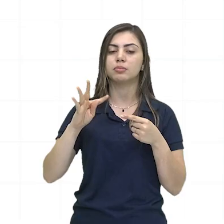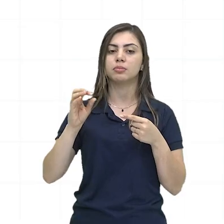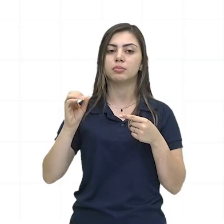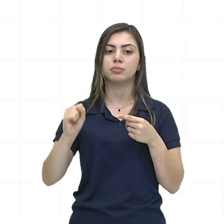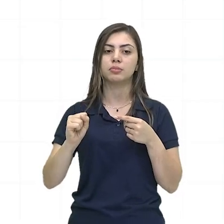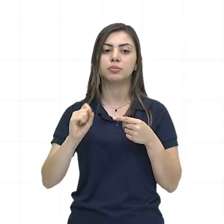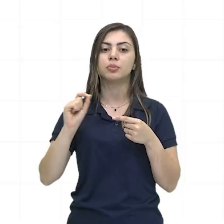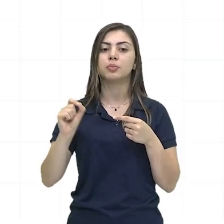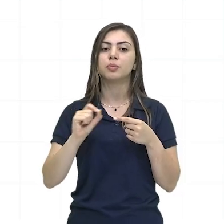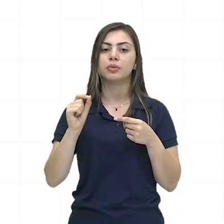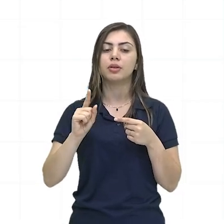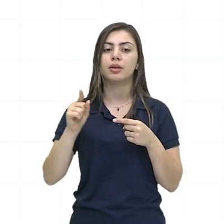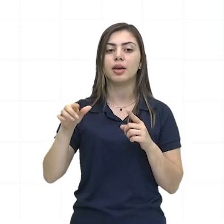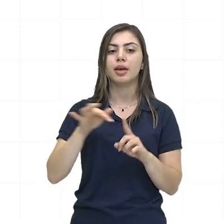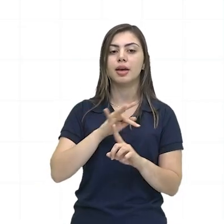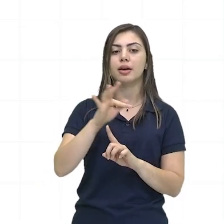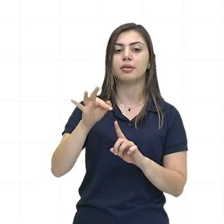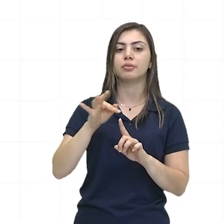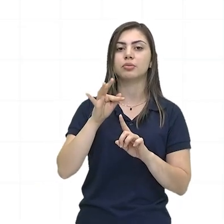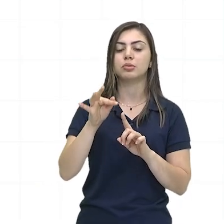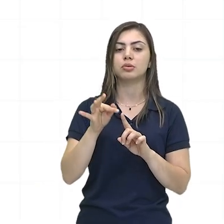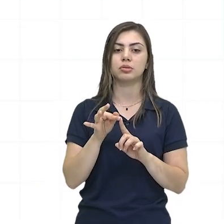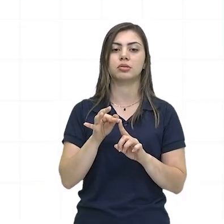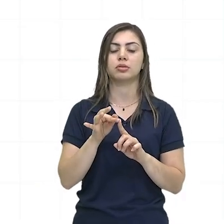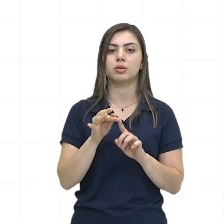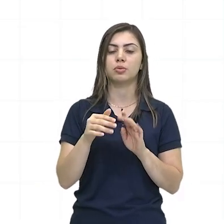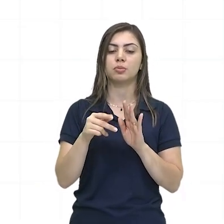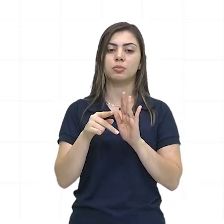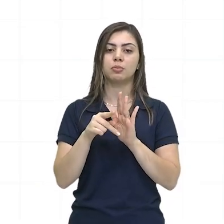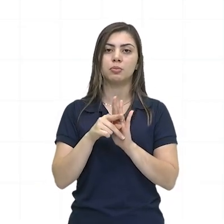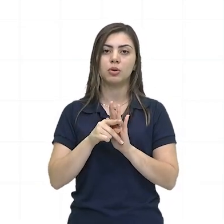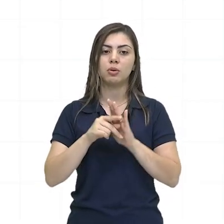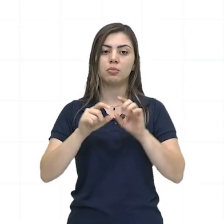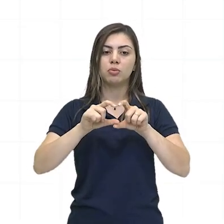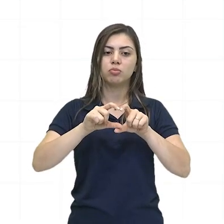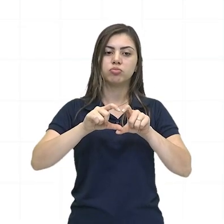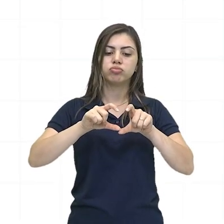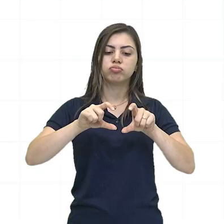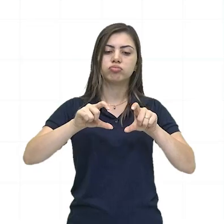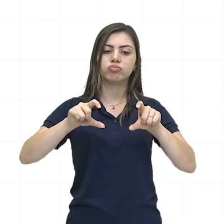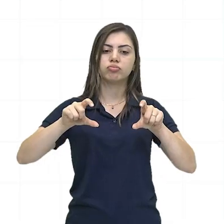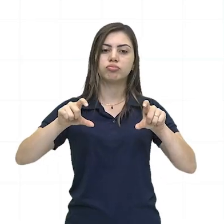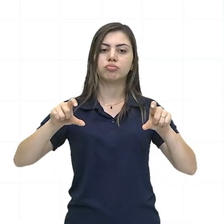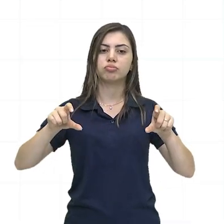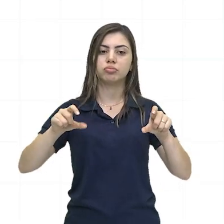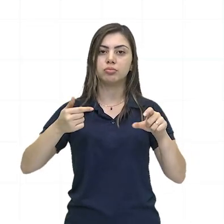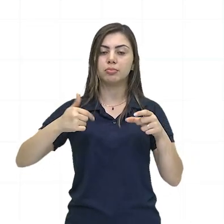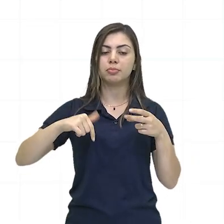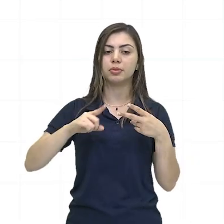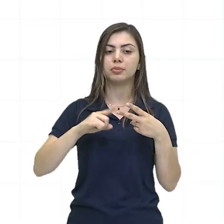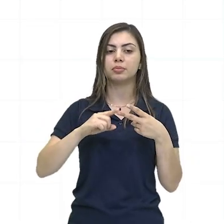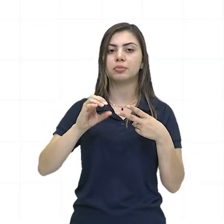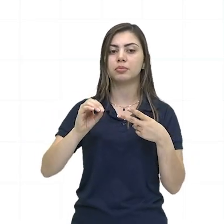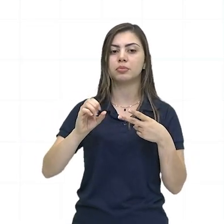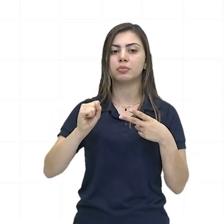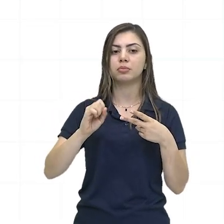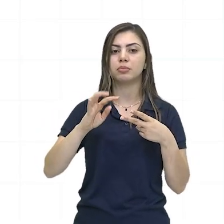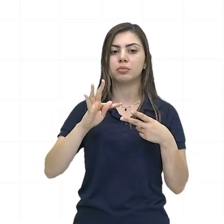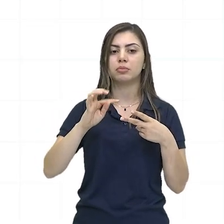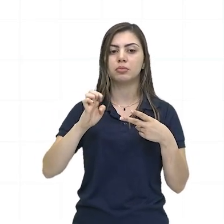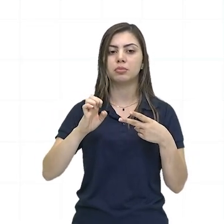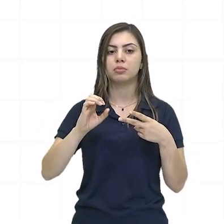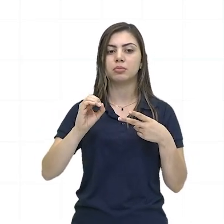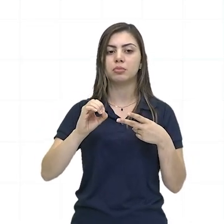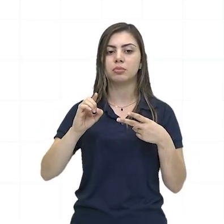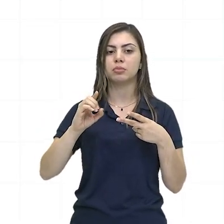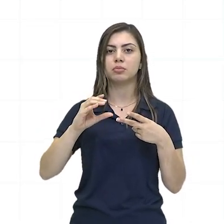vão ter a função aí de sintetizar a matriz óssea, né. Nós vamos ter aí os osteócitos, que são